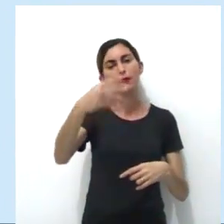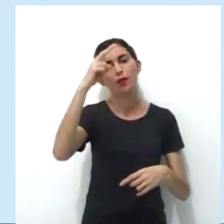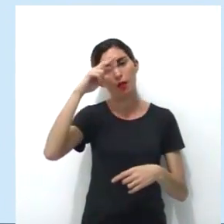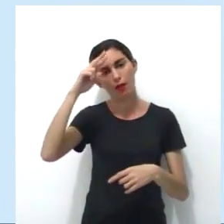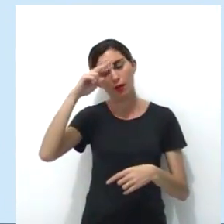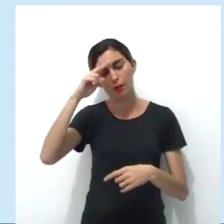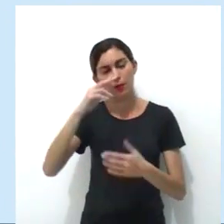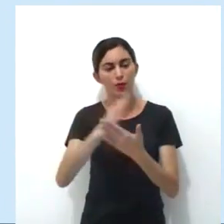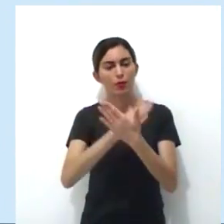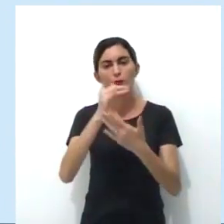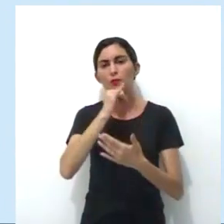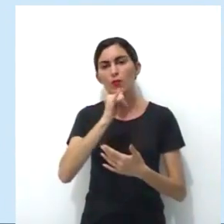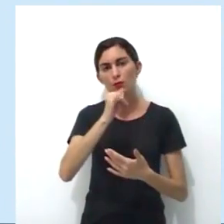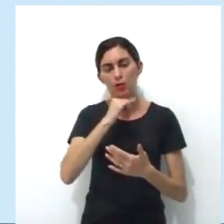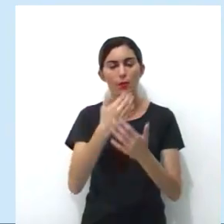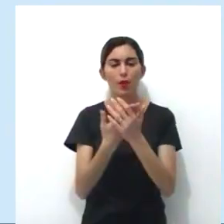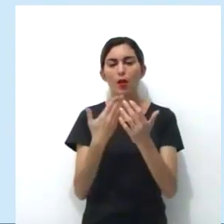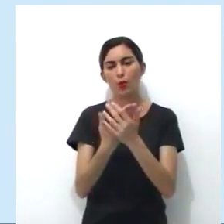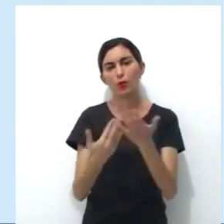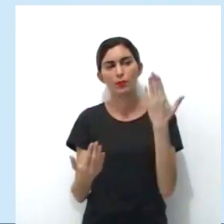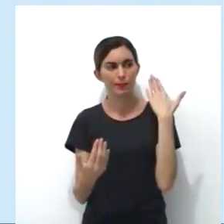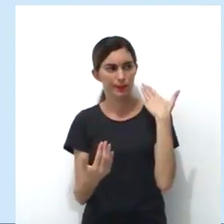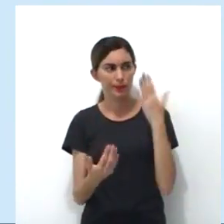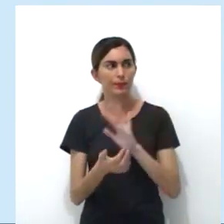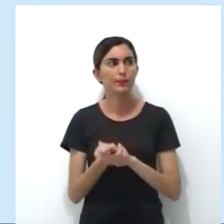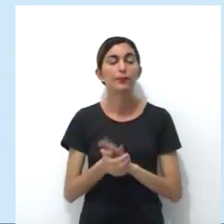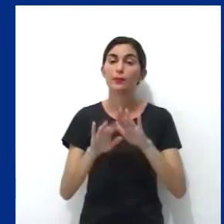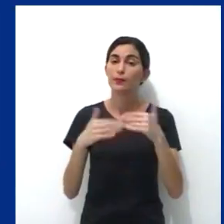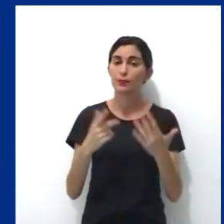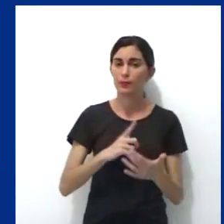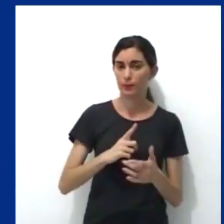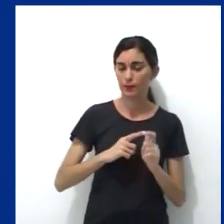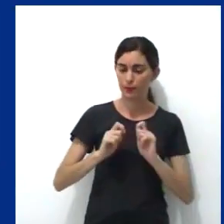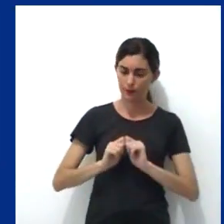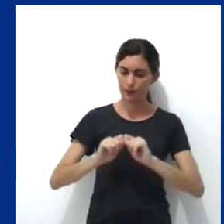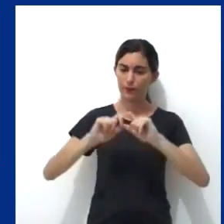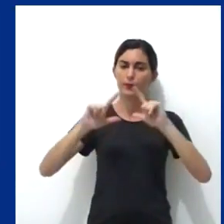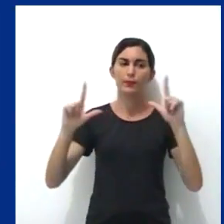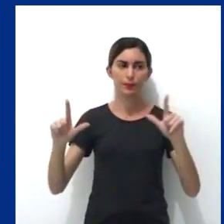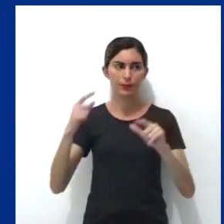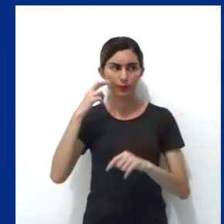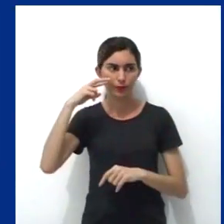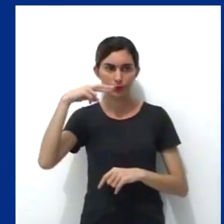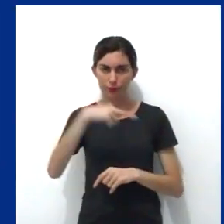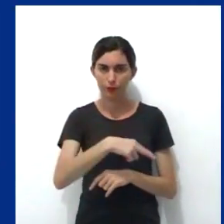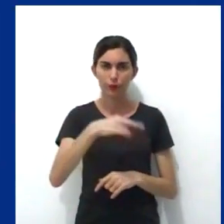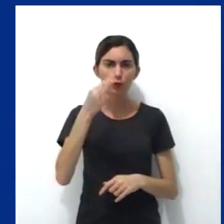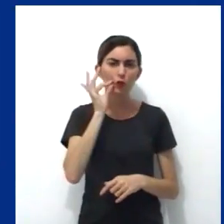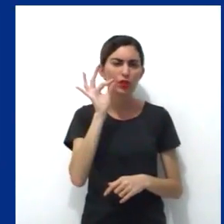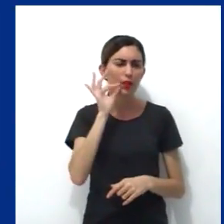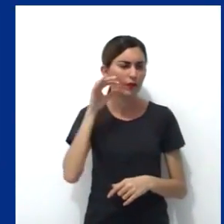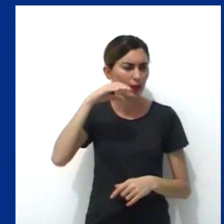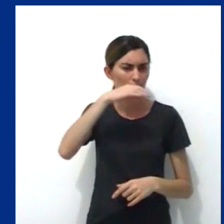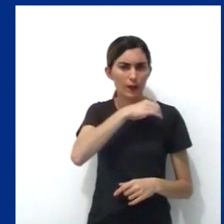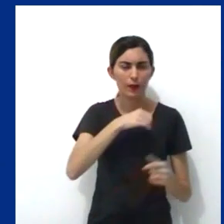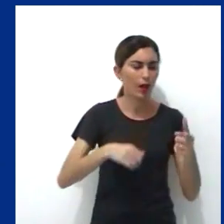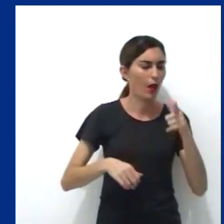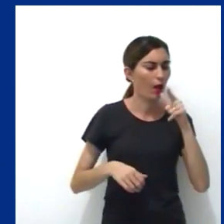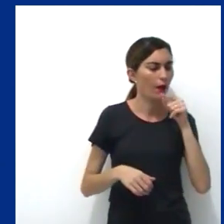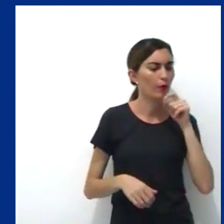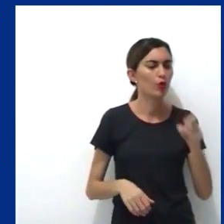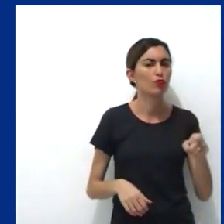Celsius. Beleza até aí? Então, olha só, a partir daí, a gente vai refletir